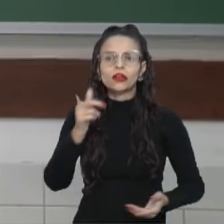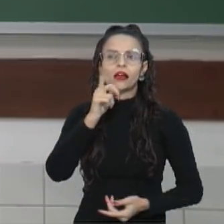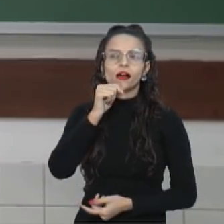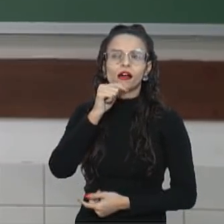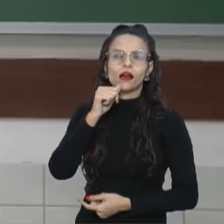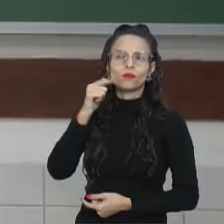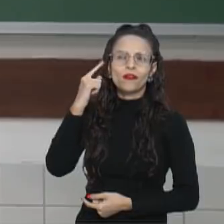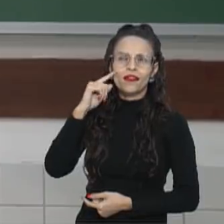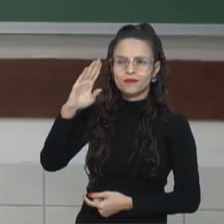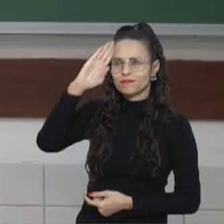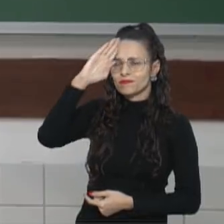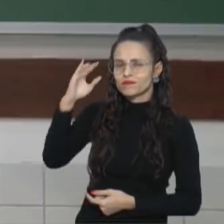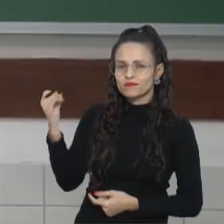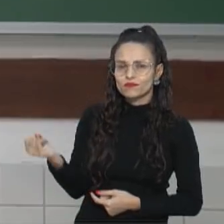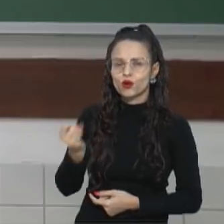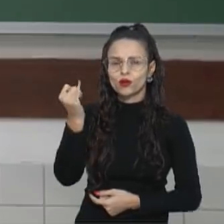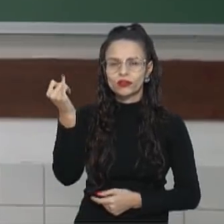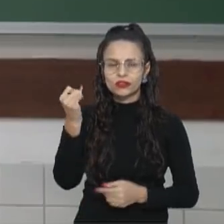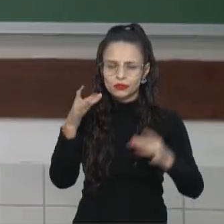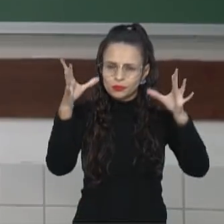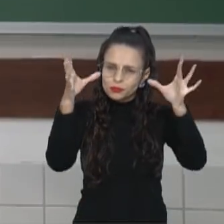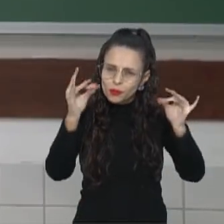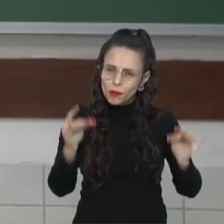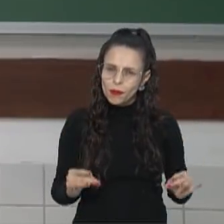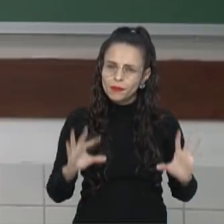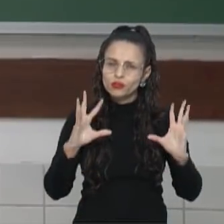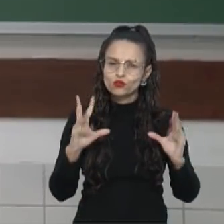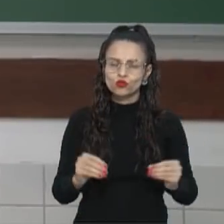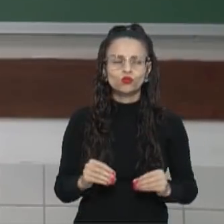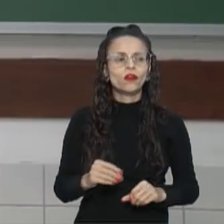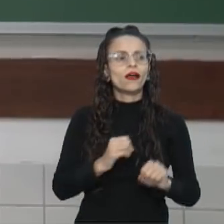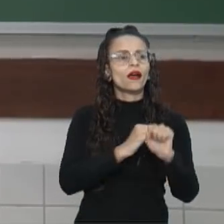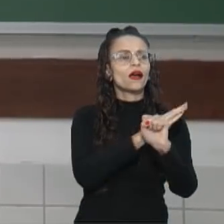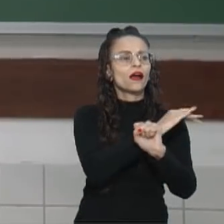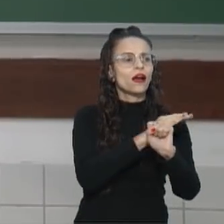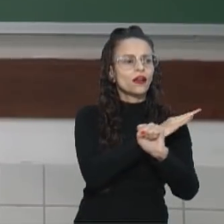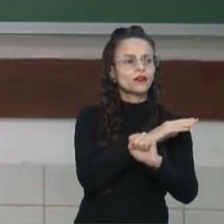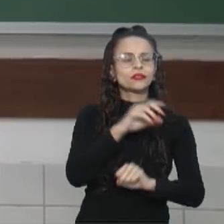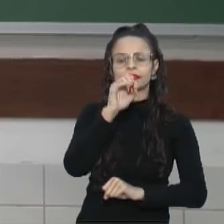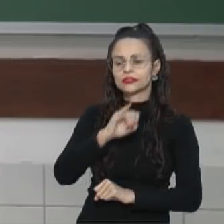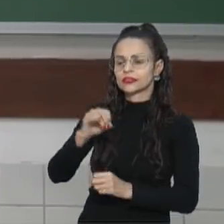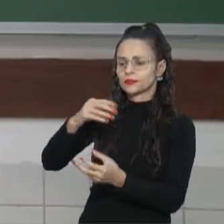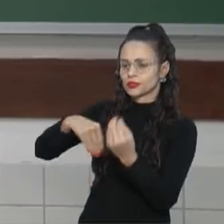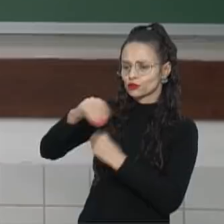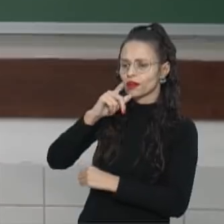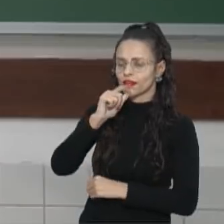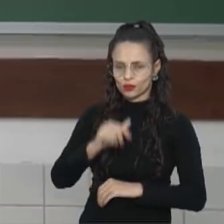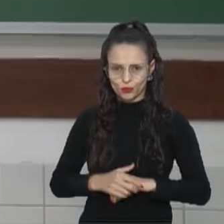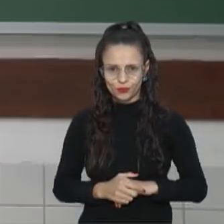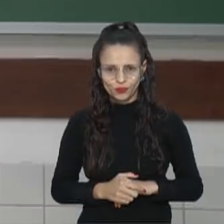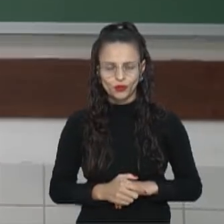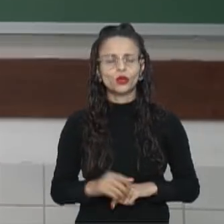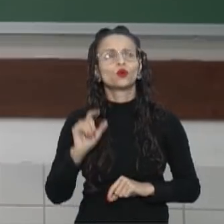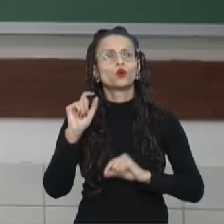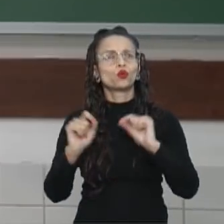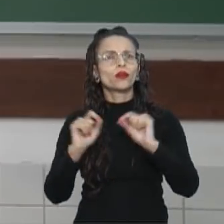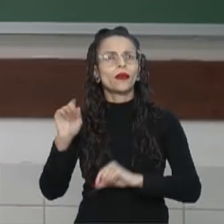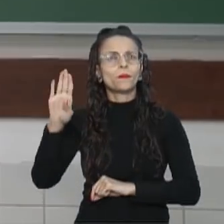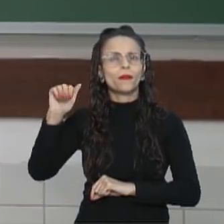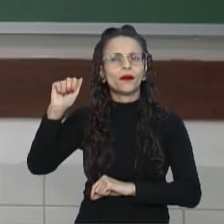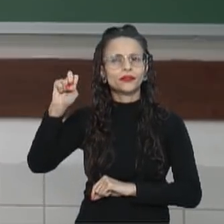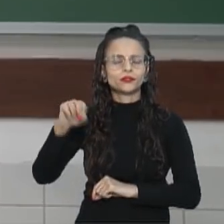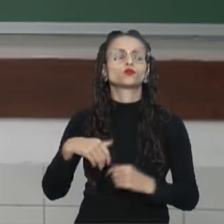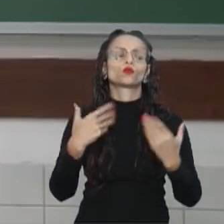estamos descrevendo todas as soluções? Como é uma substância ácida? Quando dissolvida em água. O que é uma substância